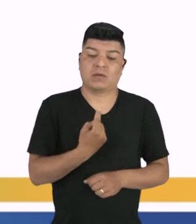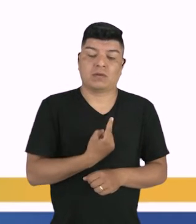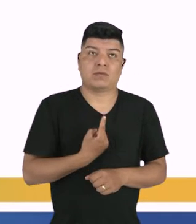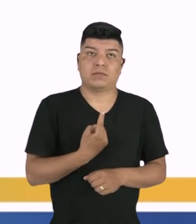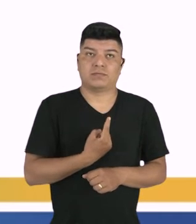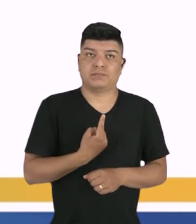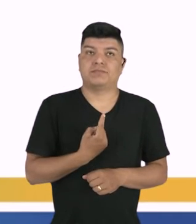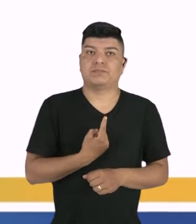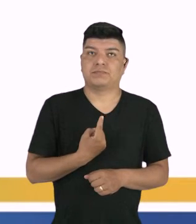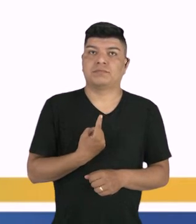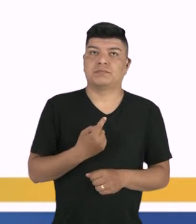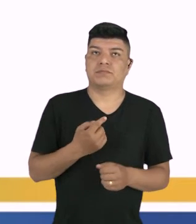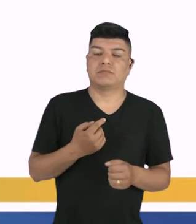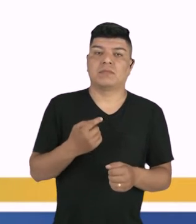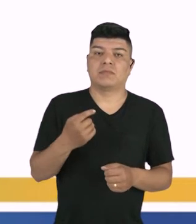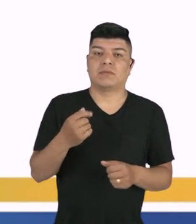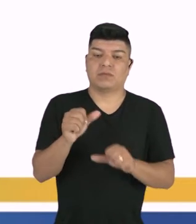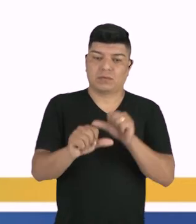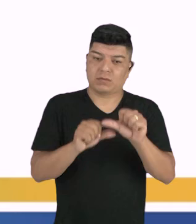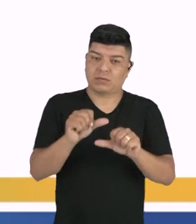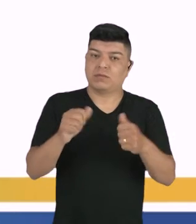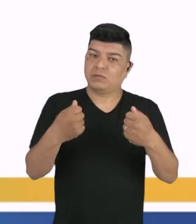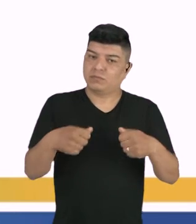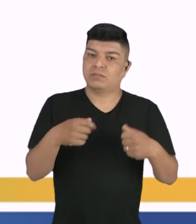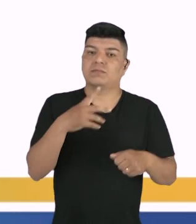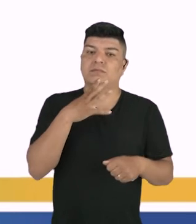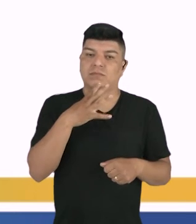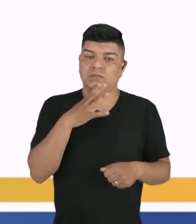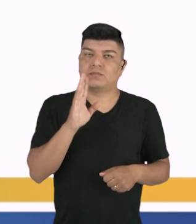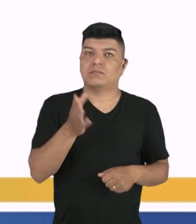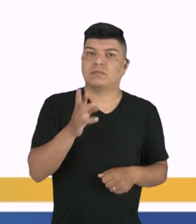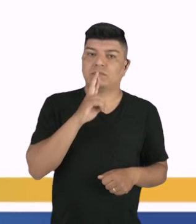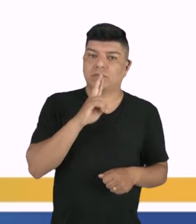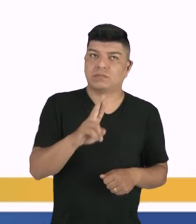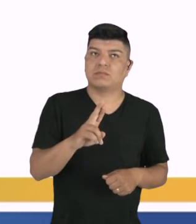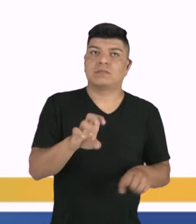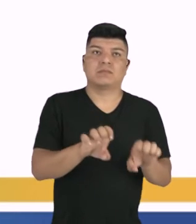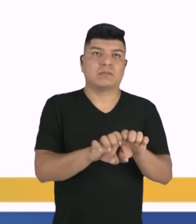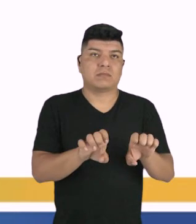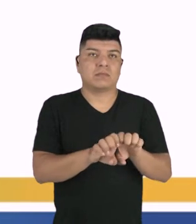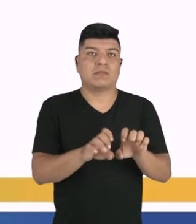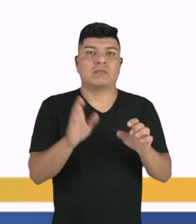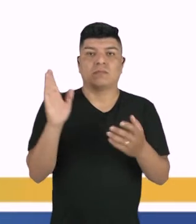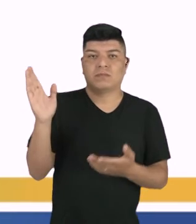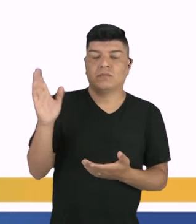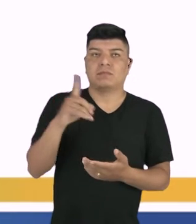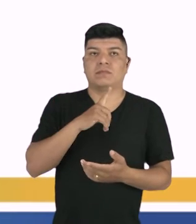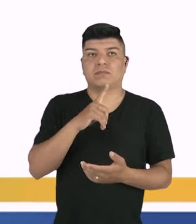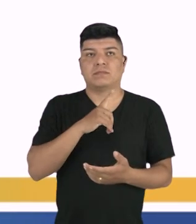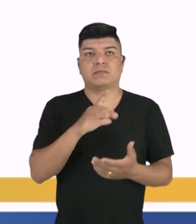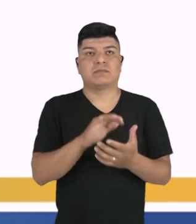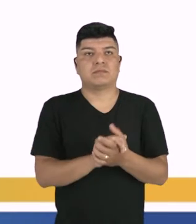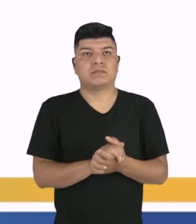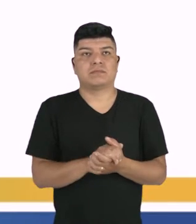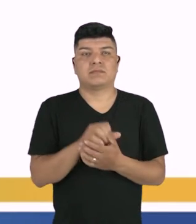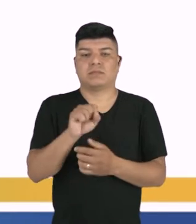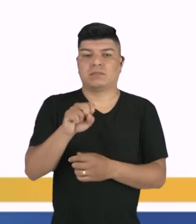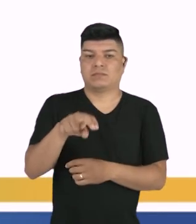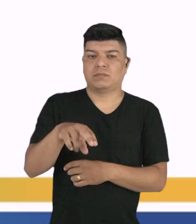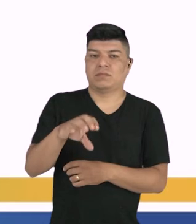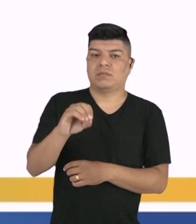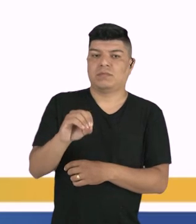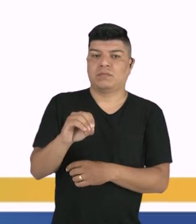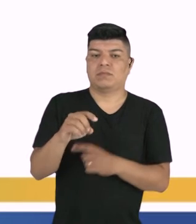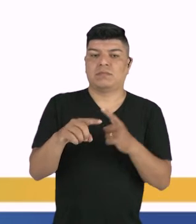a incógnita, né, fazendo as operações que você bem conhece, né, resolvendo equações. Né, então, seno de x